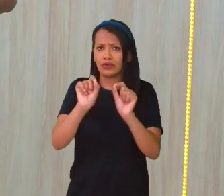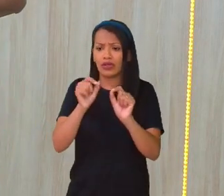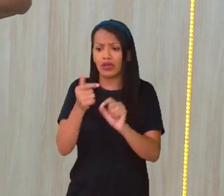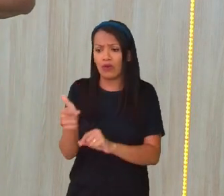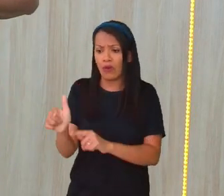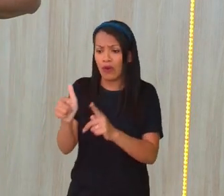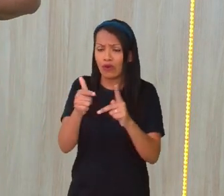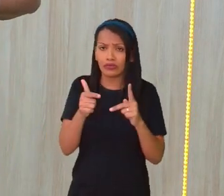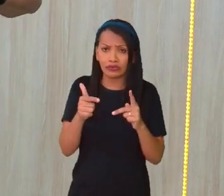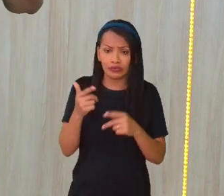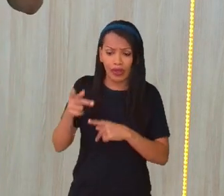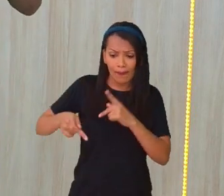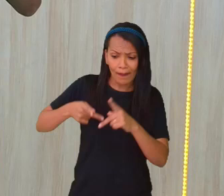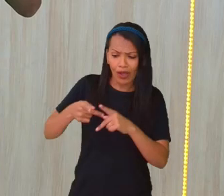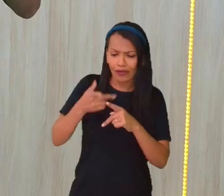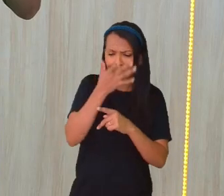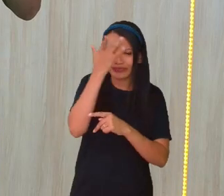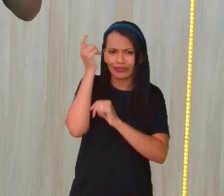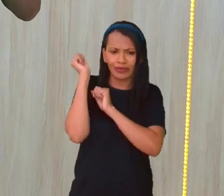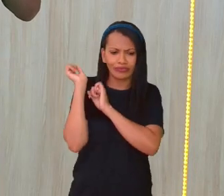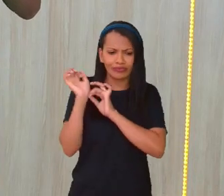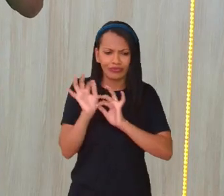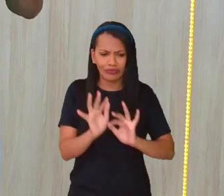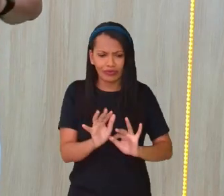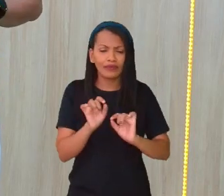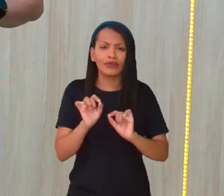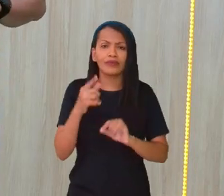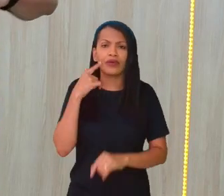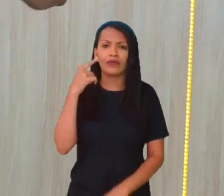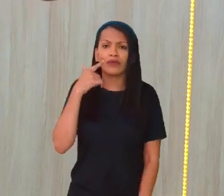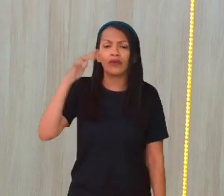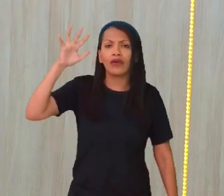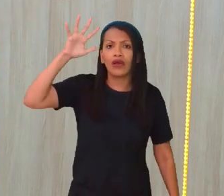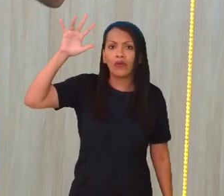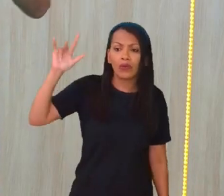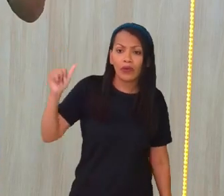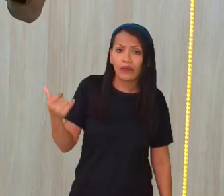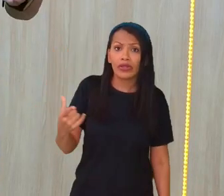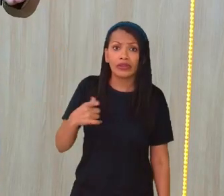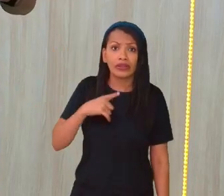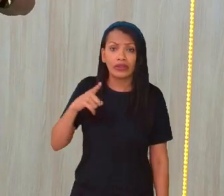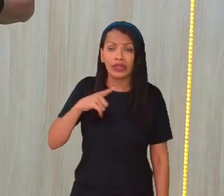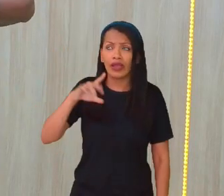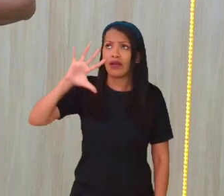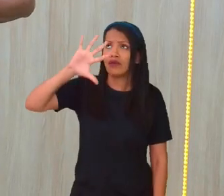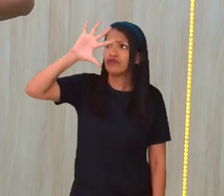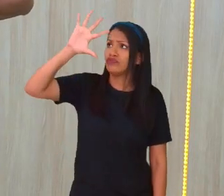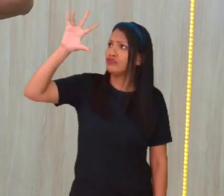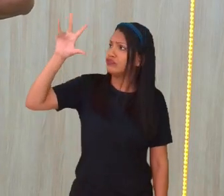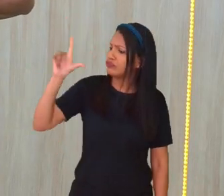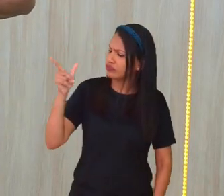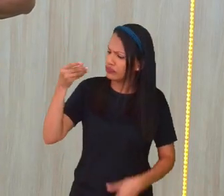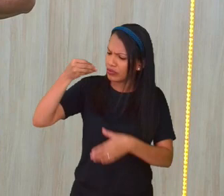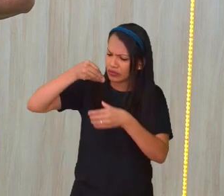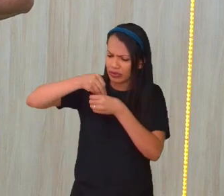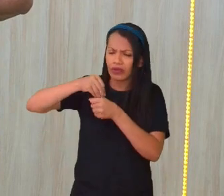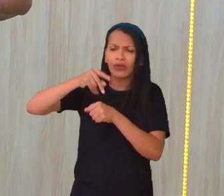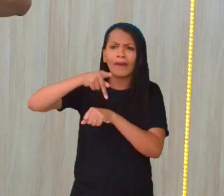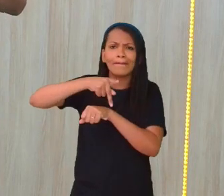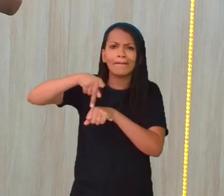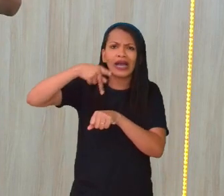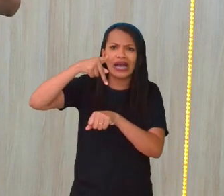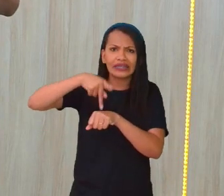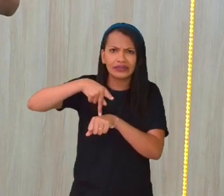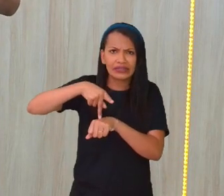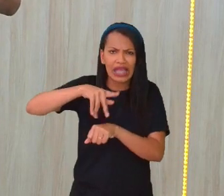outros povos. Não é o continente, gente, ó, o continente africano. Nós temos mais de 60 países na África. A África não